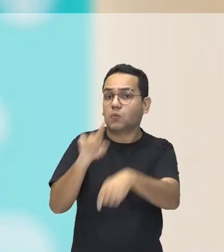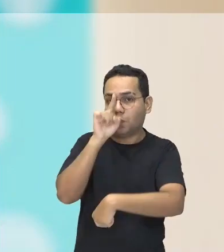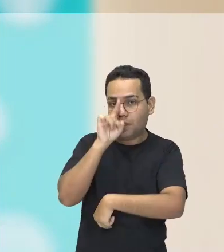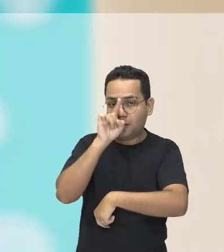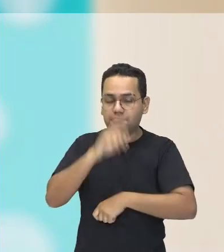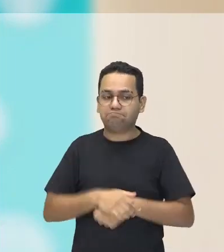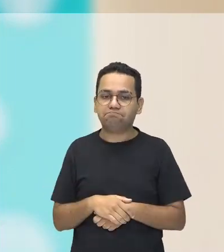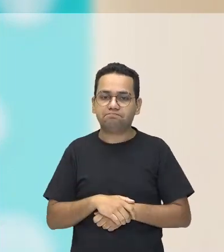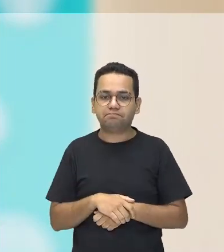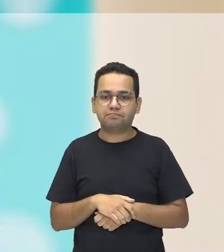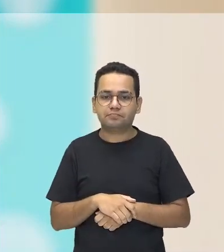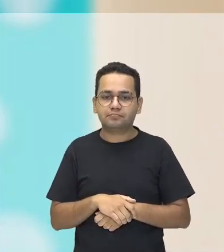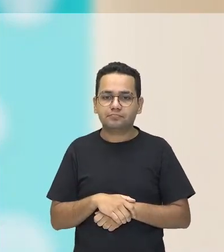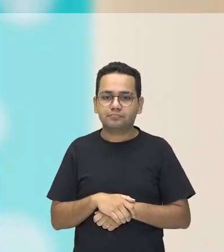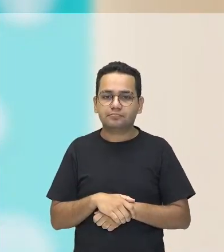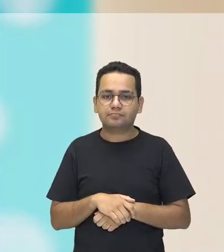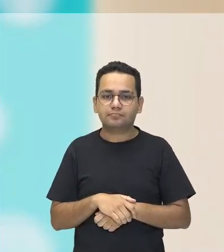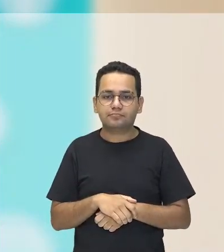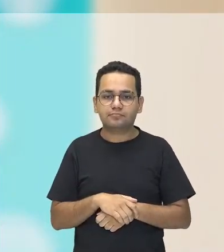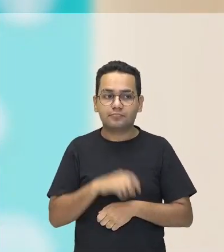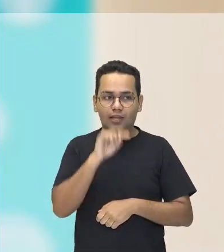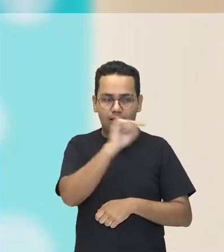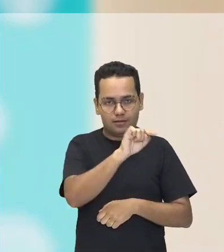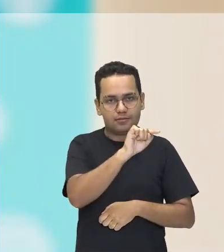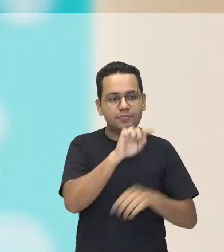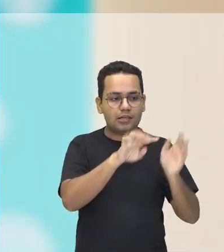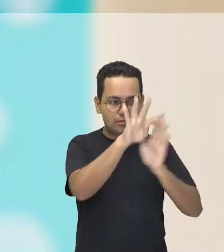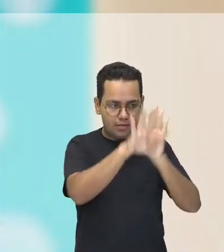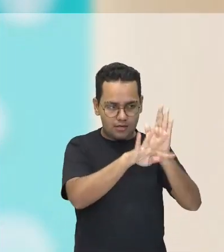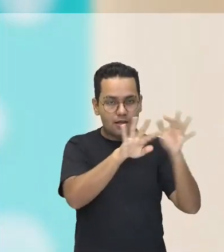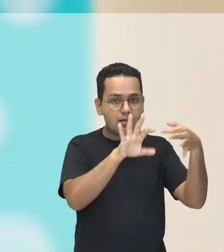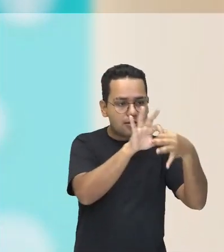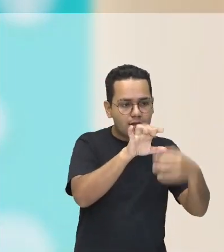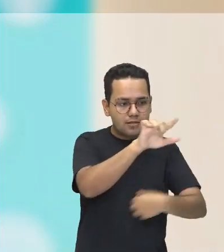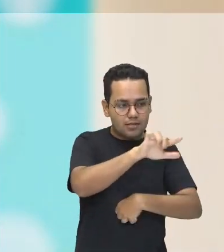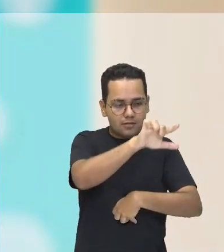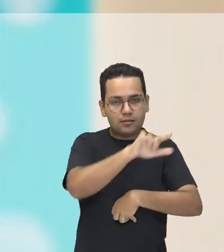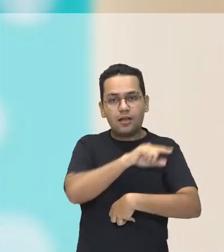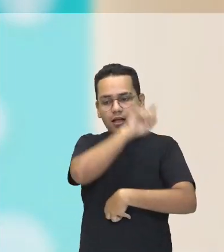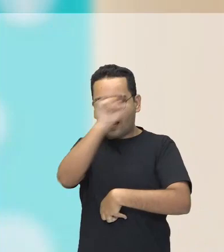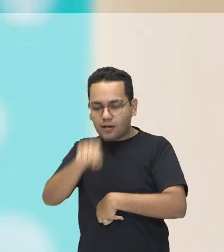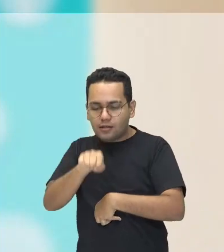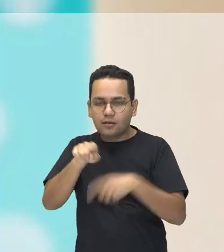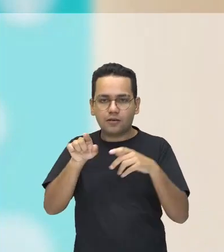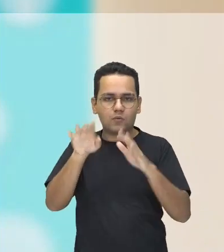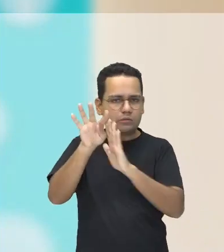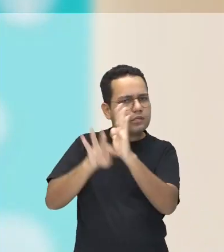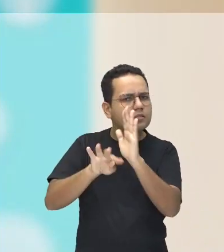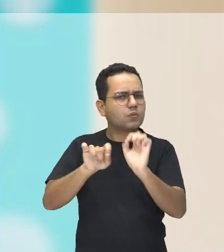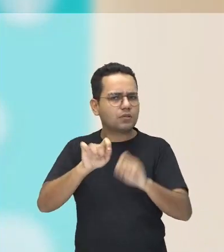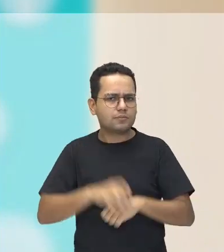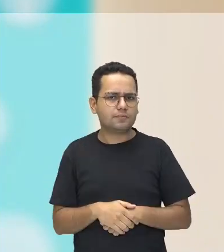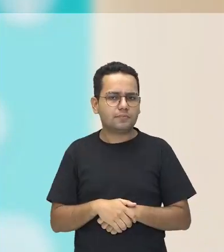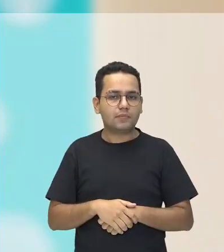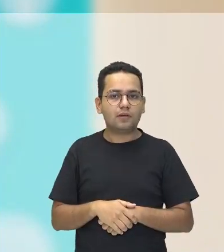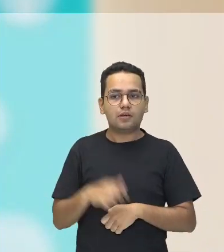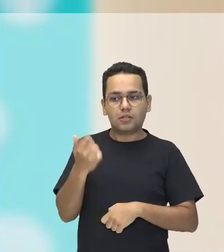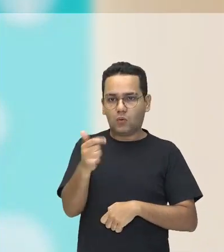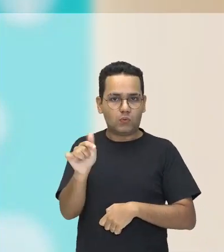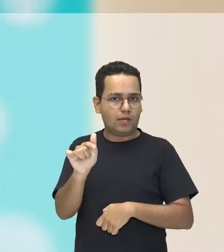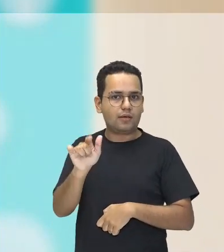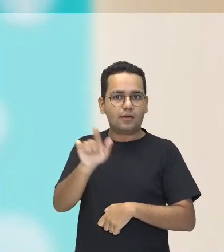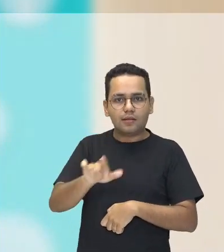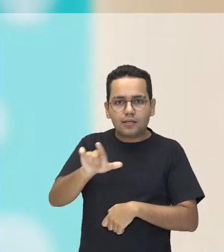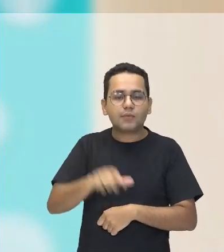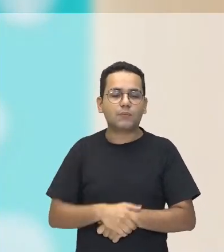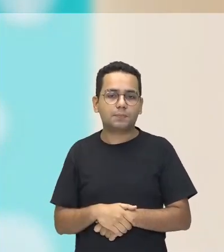texto o primeiro texto é um texto literário e o segundo texto é um texto não literário. No